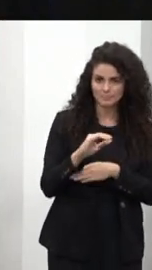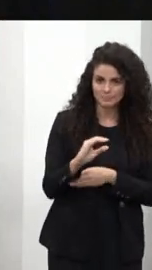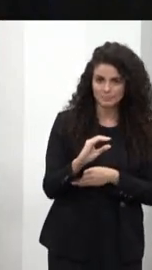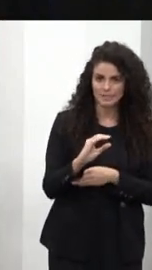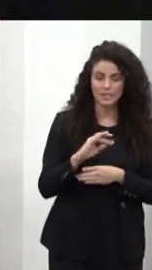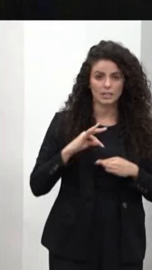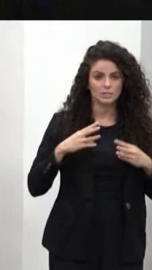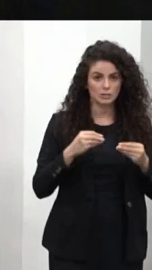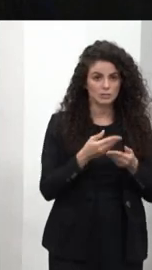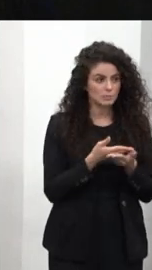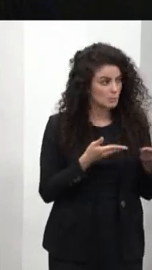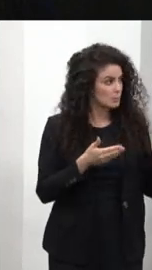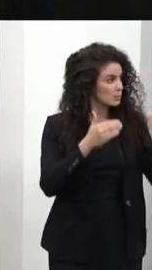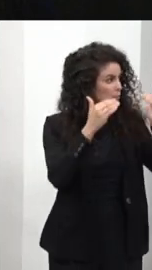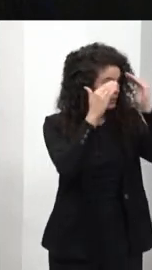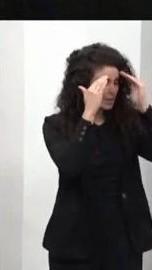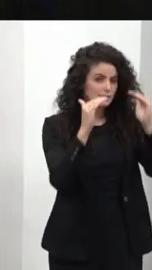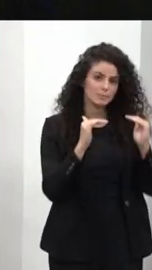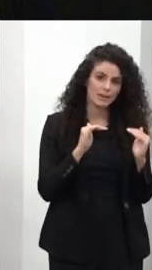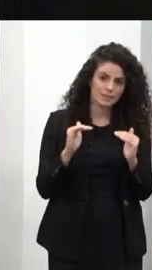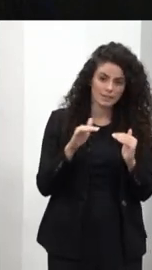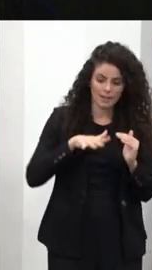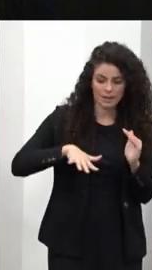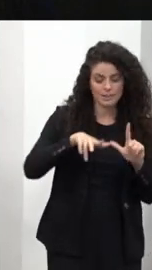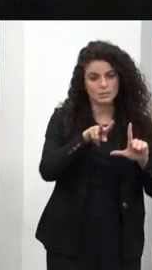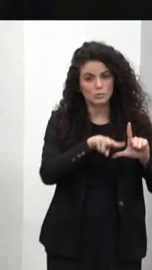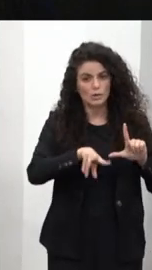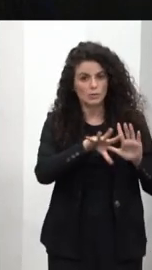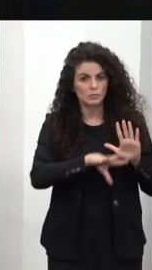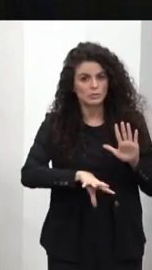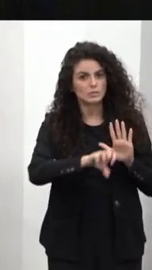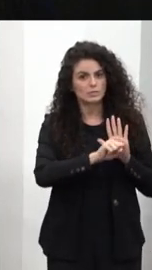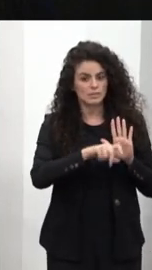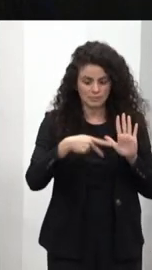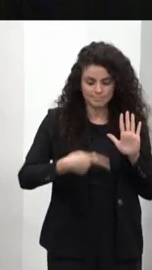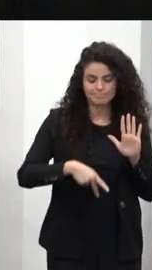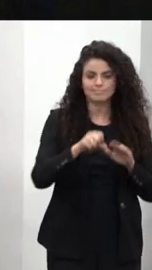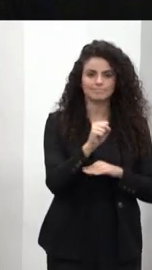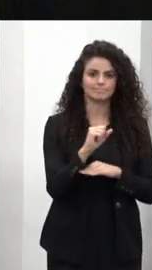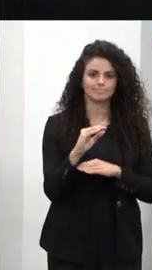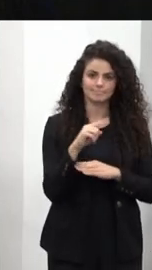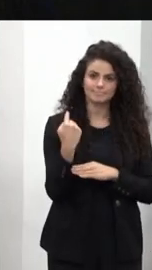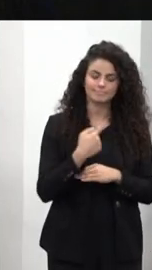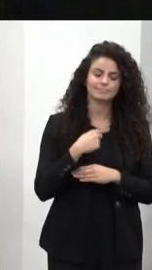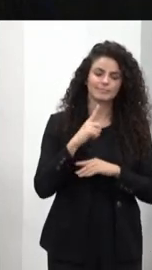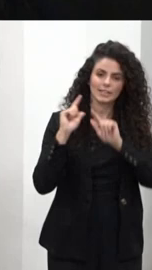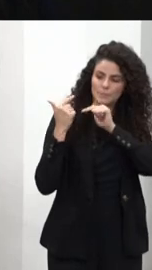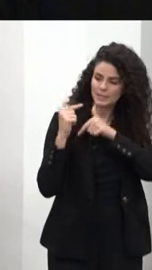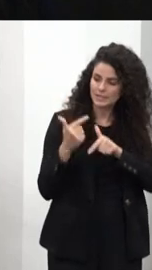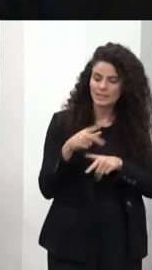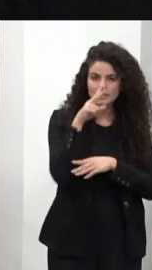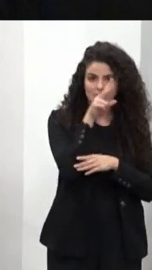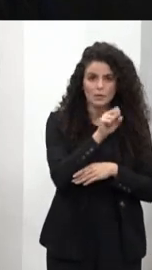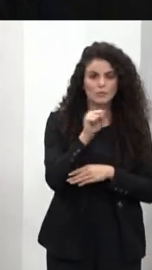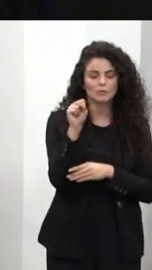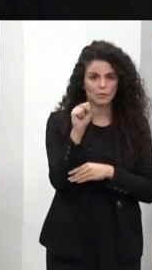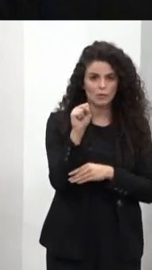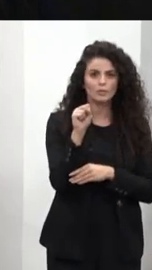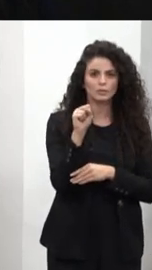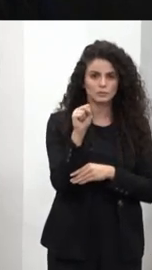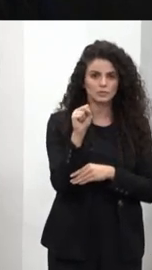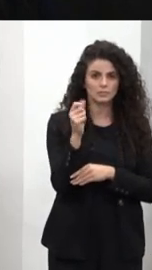por respeitar as entidades do audiovisual nós aqui em Santa Catarina nós temos uma tradição muito forte de entidades